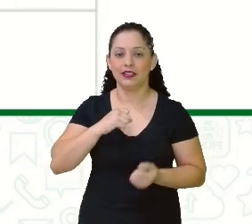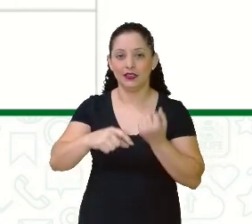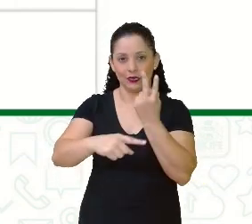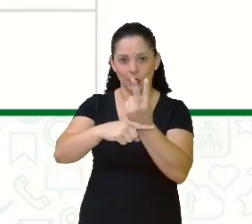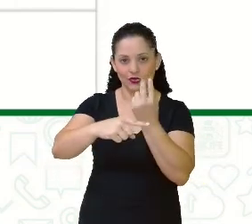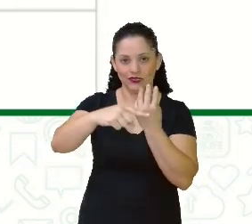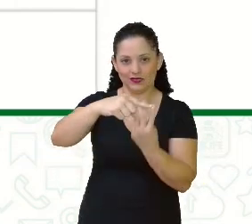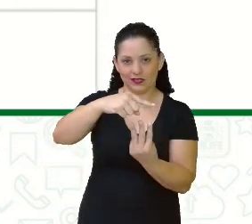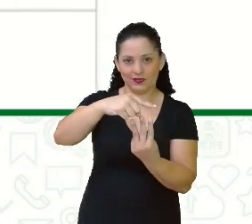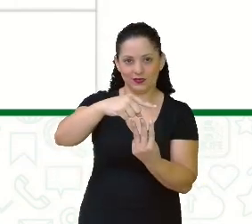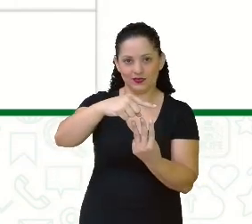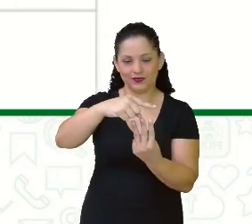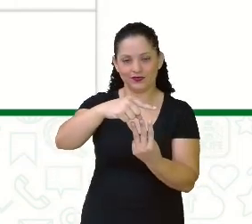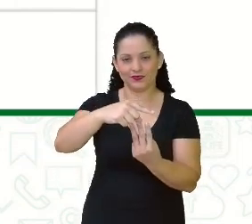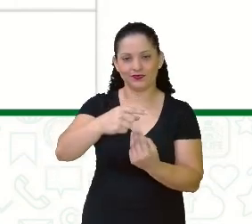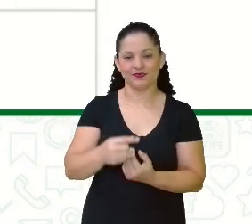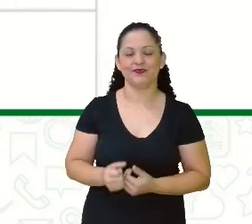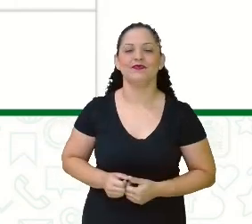2/3, olha lá.